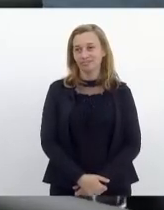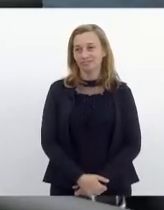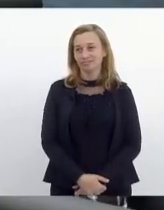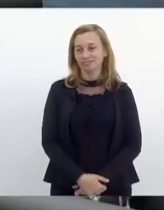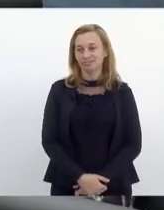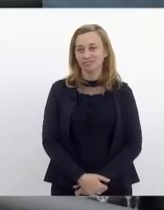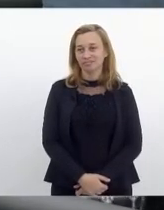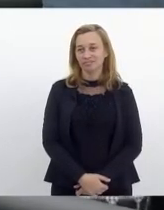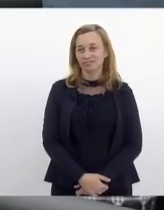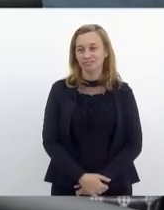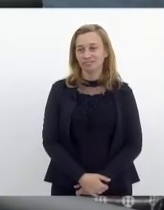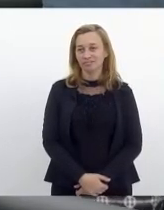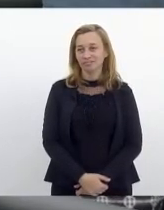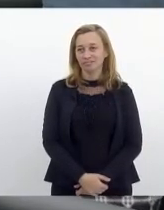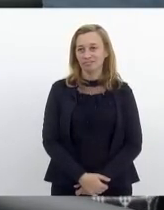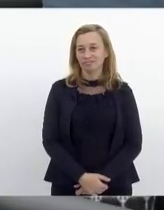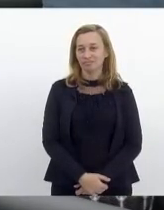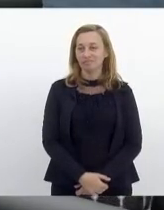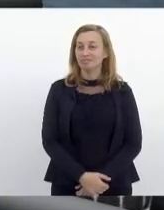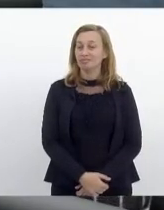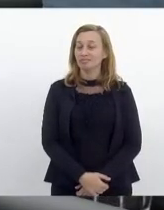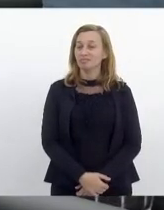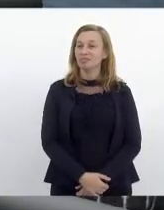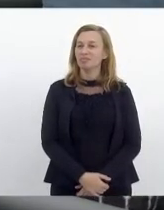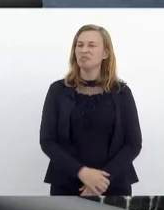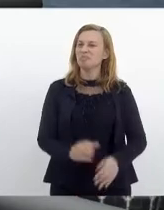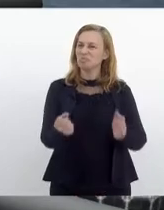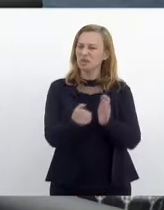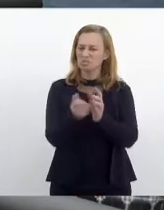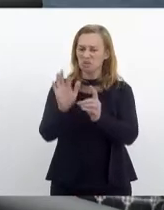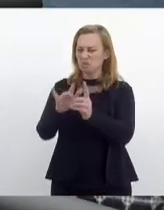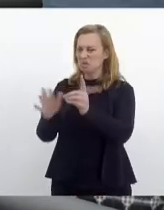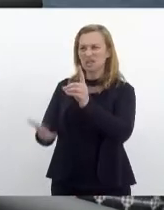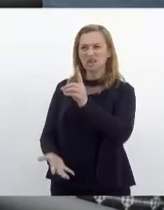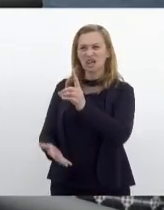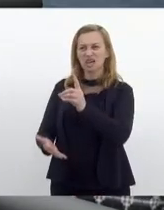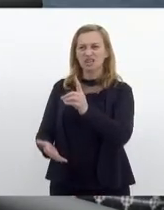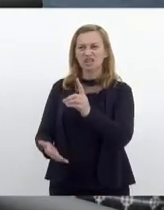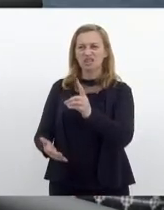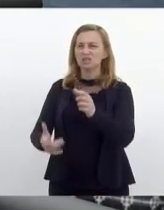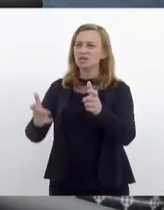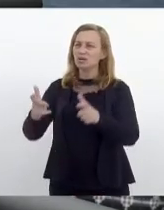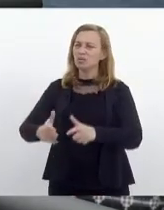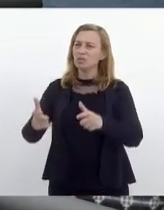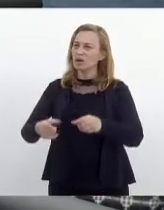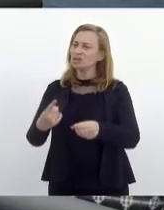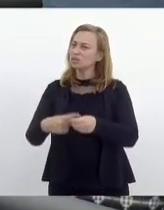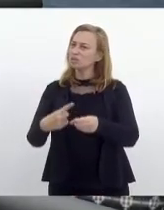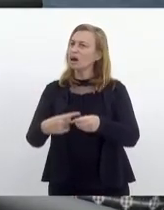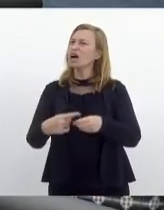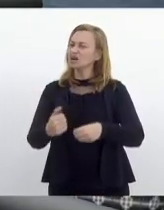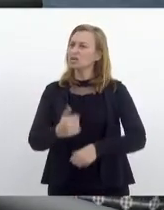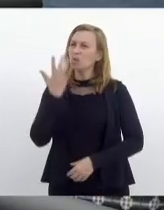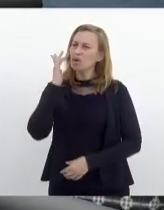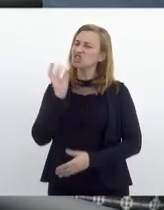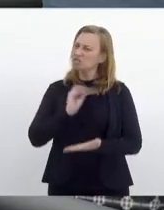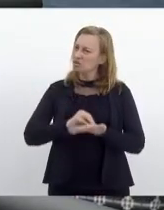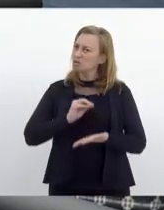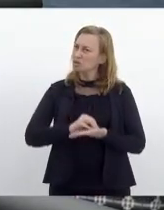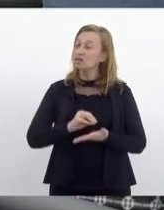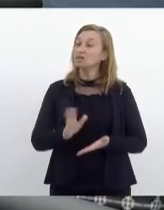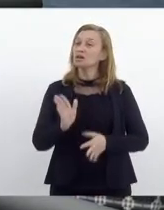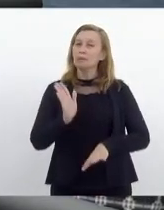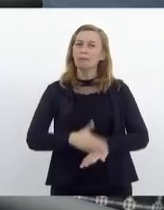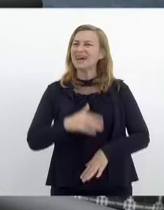tombar uma homenagem que é feita a personalidades do bairro, eu acho que está faltando personalidades, porque mais